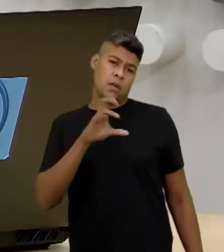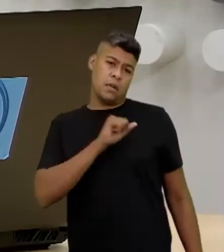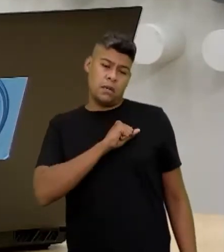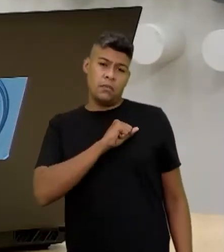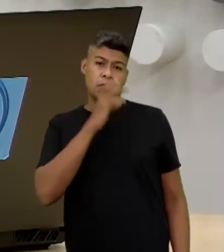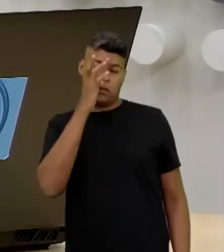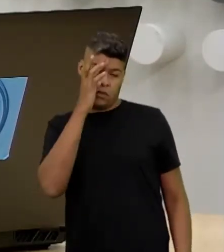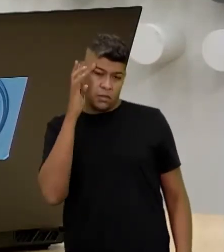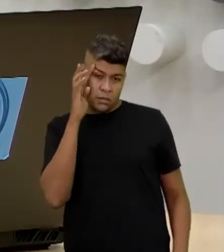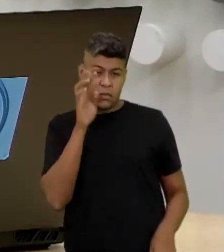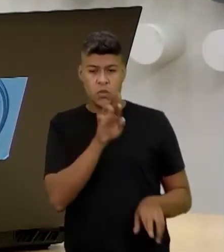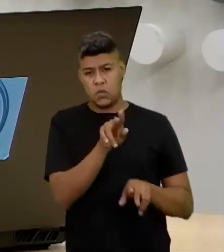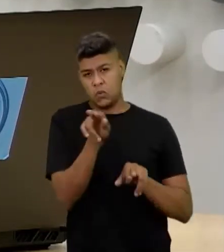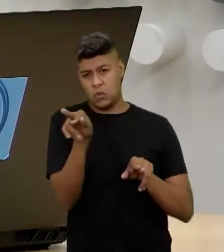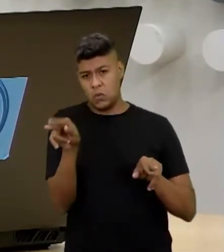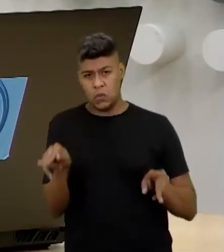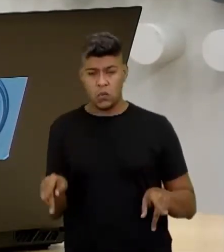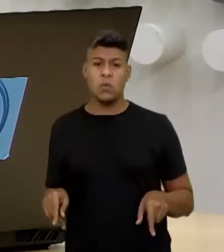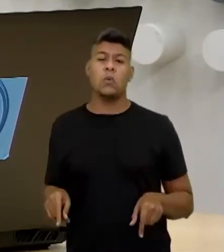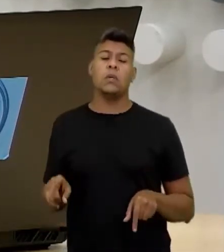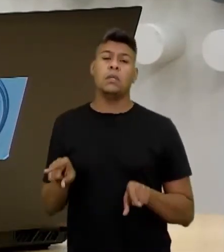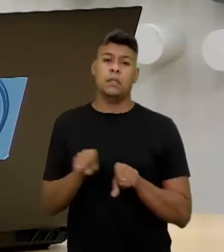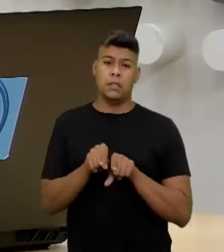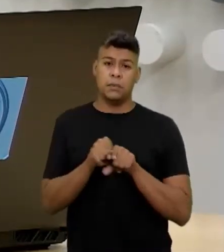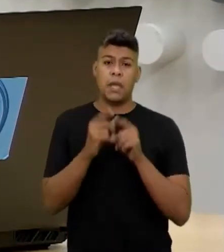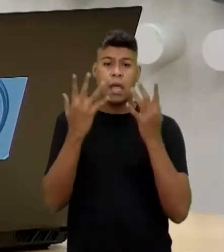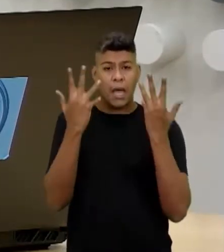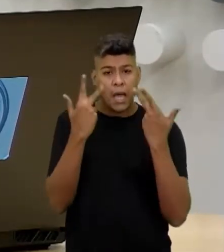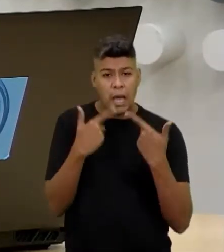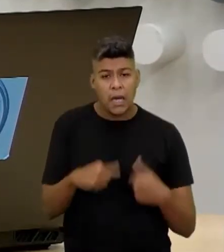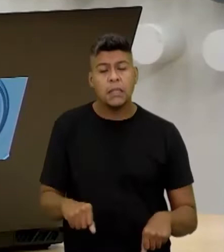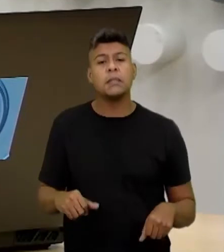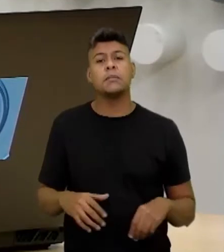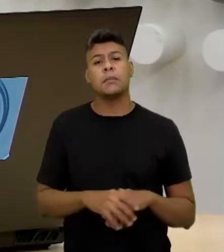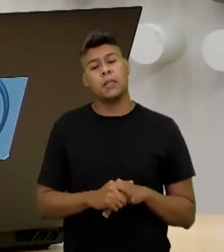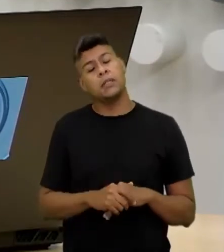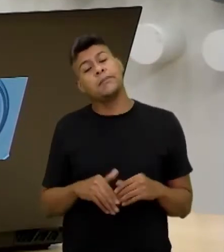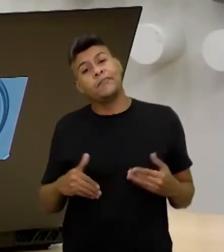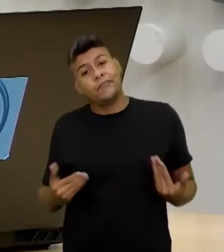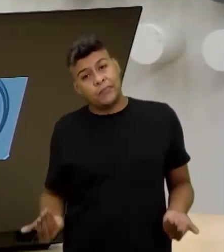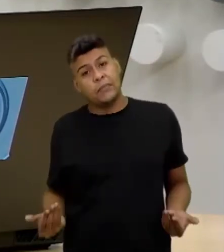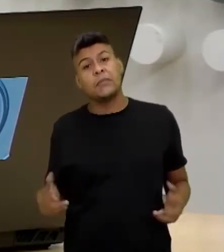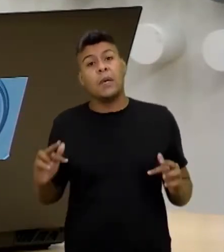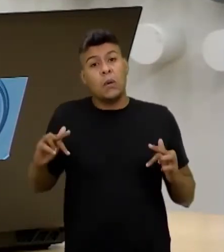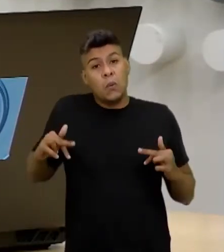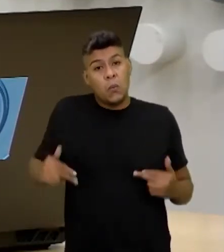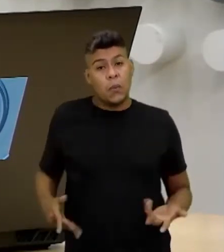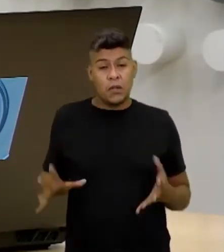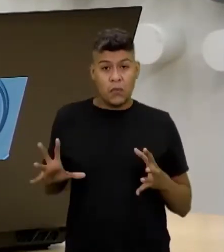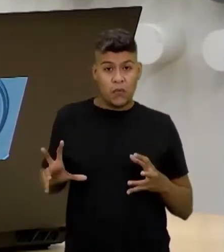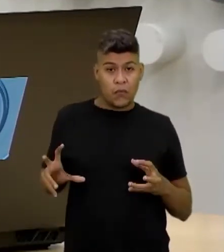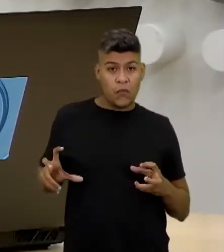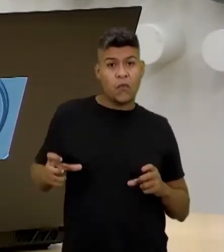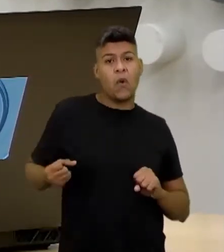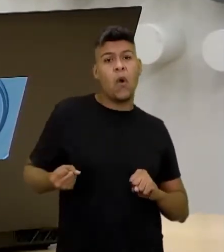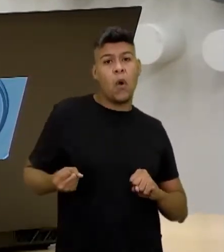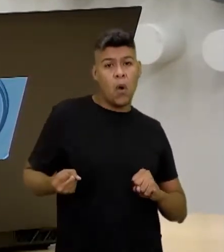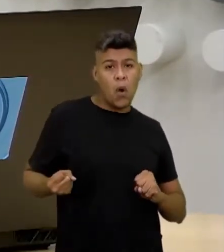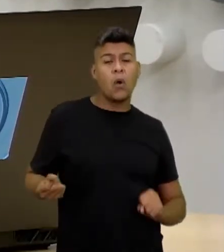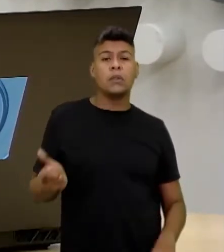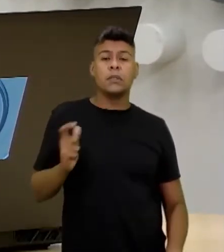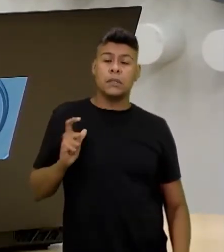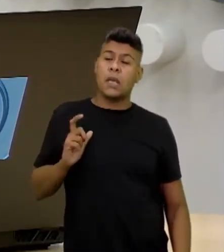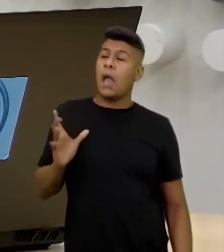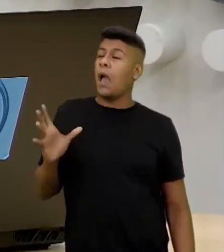para com outros seres humanos para com outros animais dá certo então esse ser humano forte fisicamente